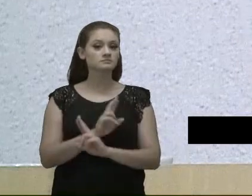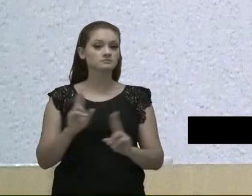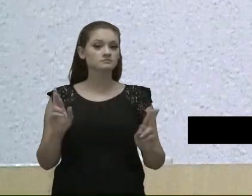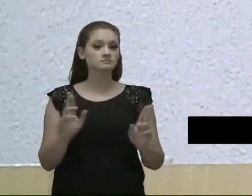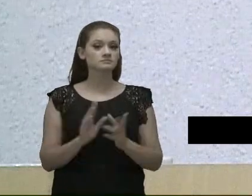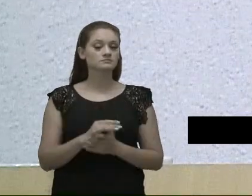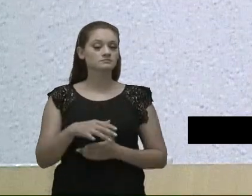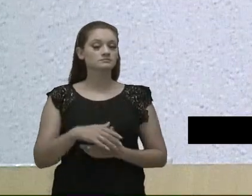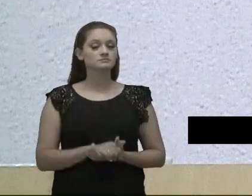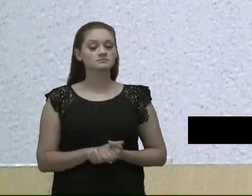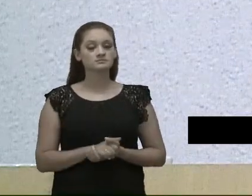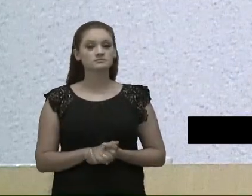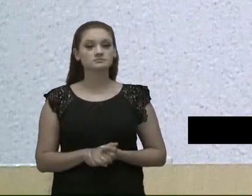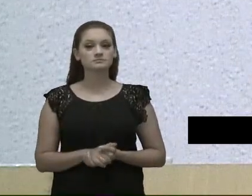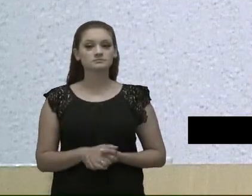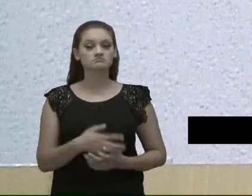de...